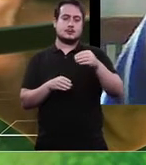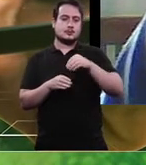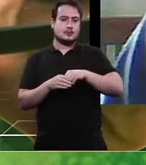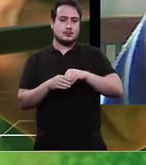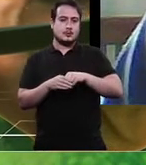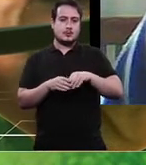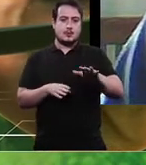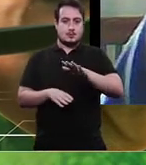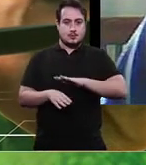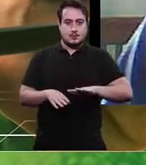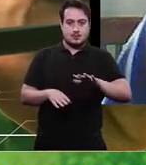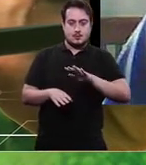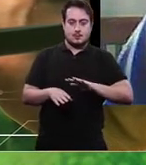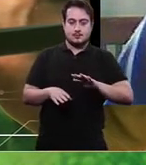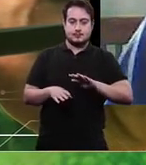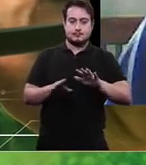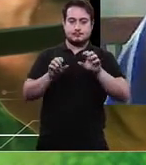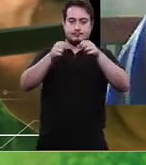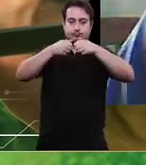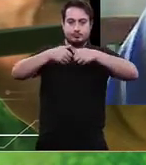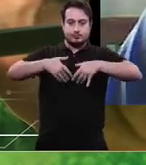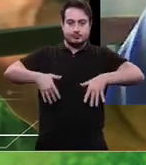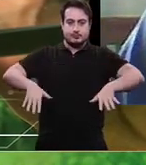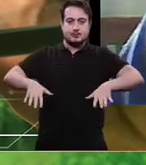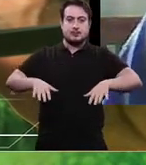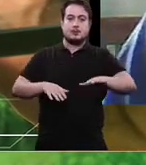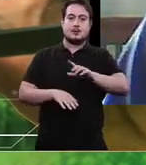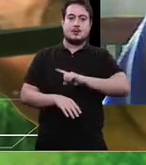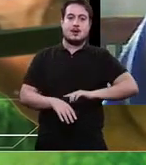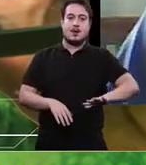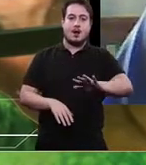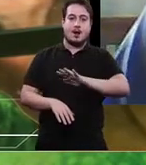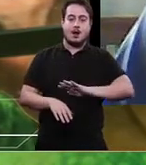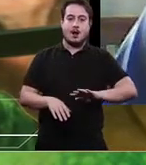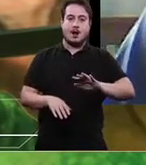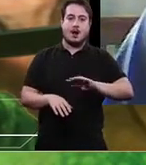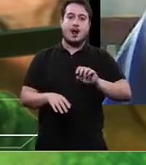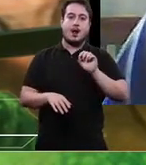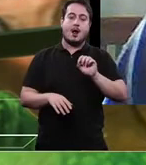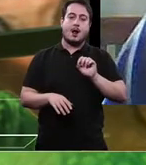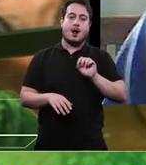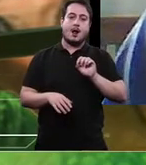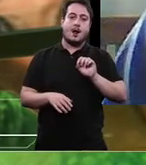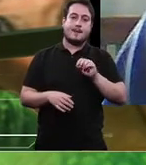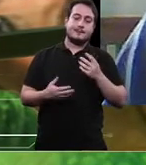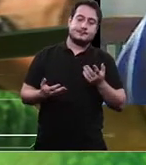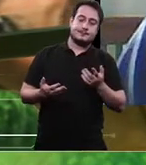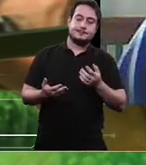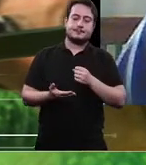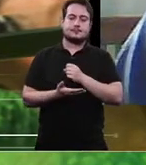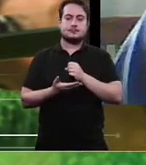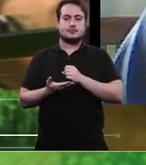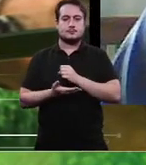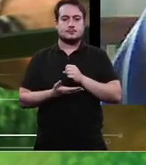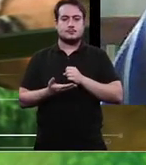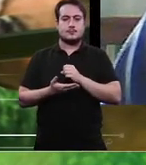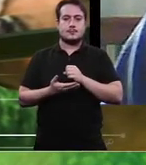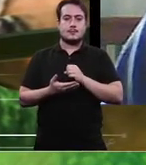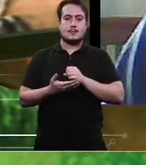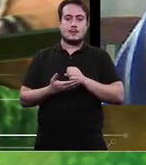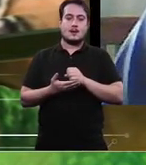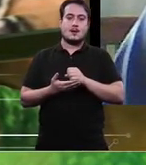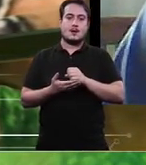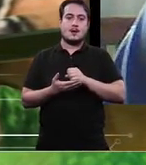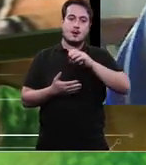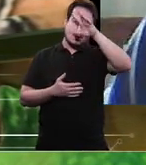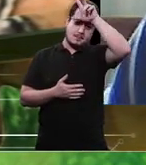do sua cadeia produtiva e das diversas cadeias produtivas que se basearam na Amazônia e